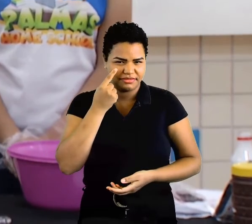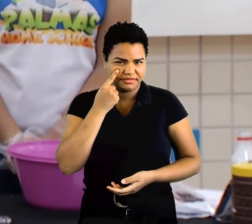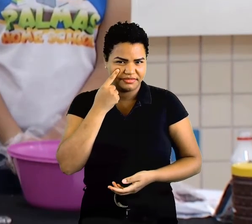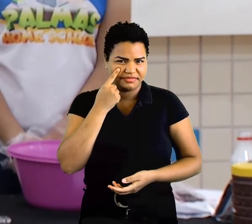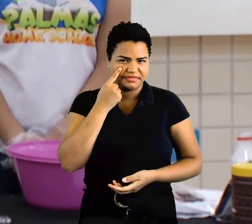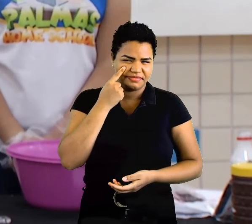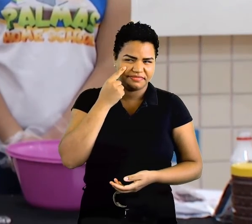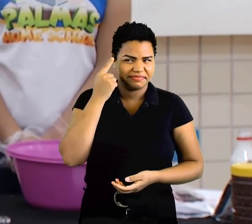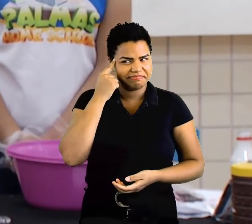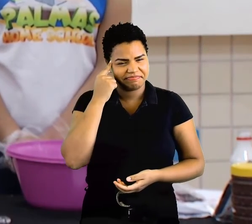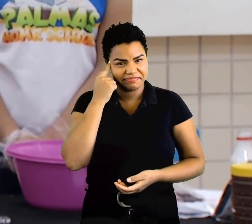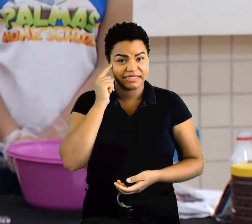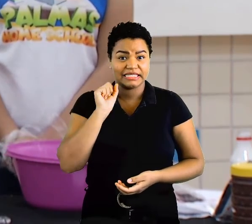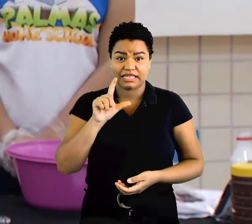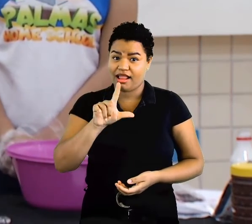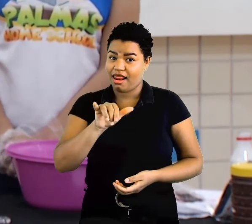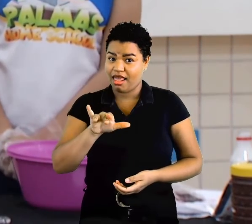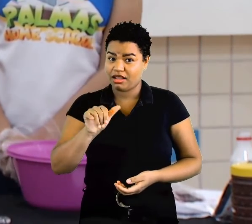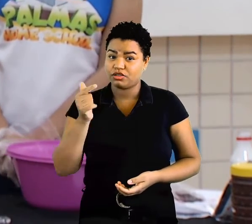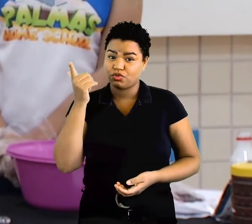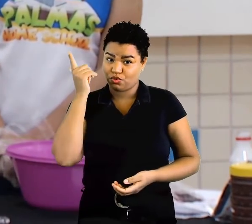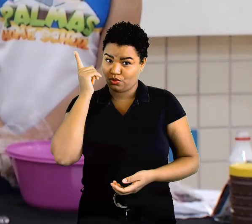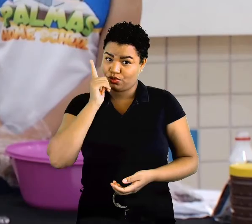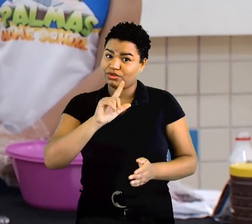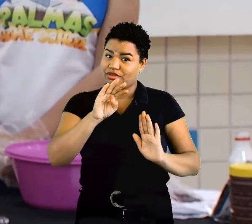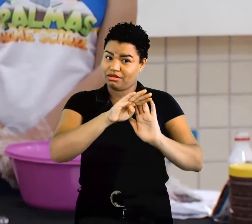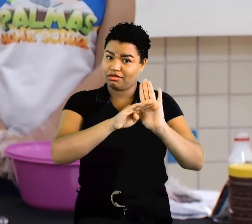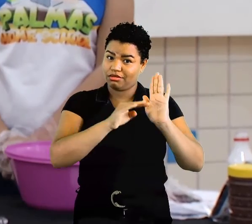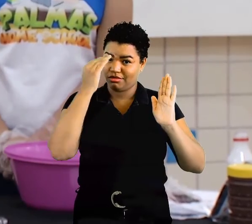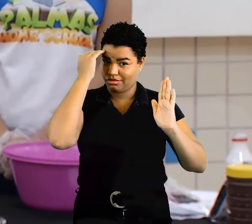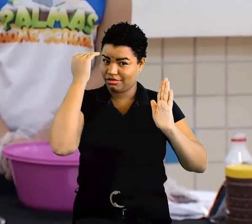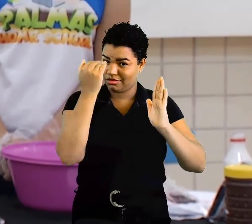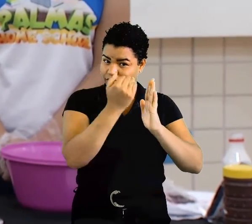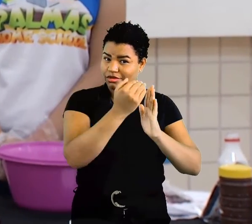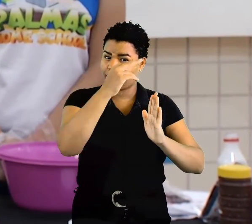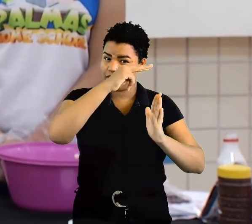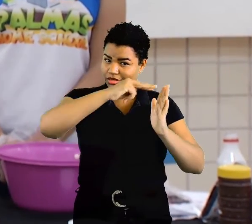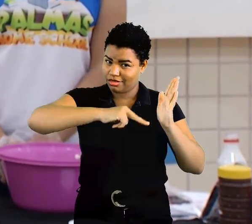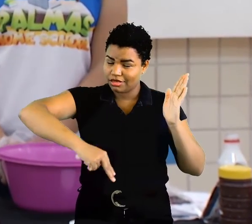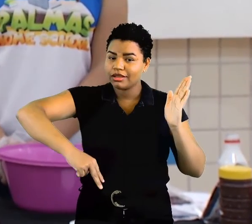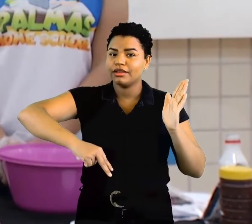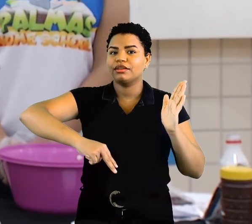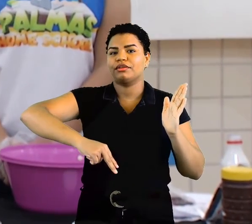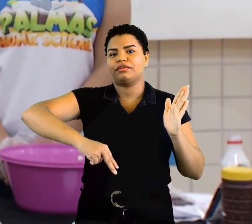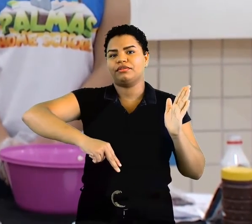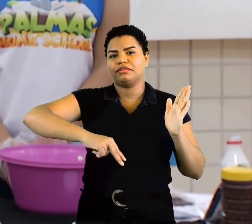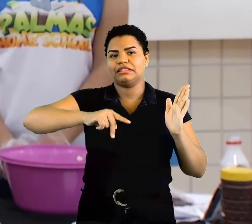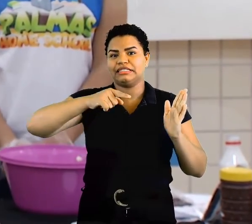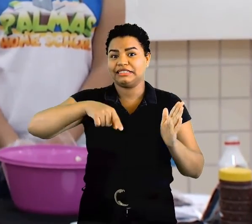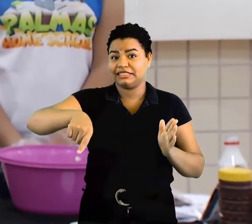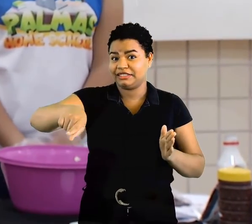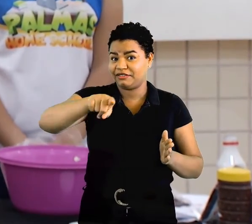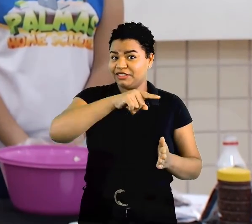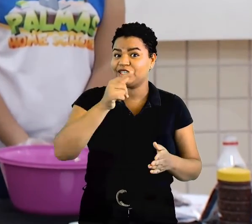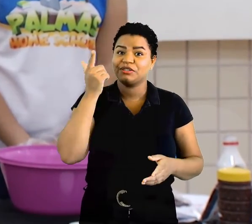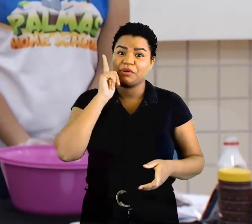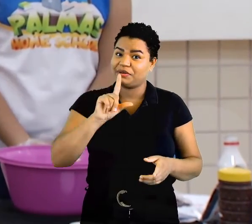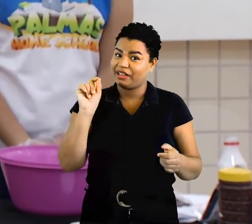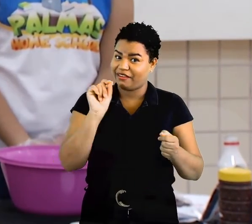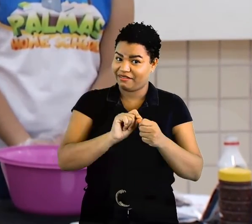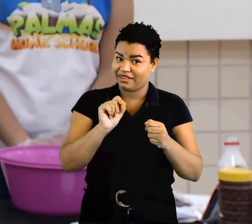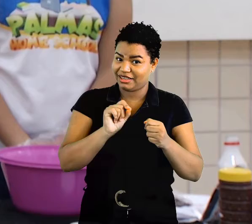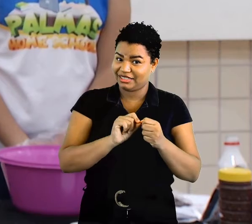a receita, se ela leu com cuidado, né, Laís? E se vocês vão também conseguir fazendo isso,